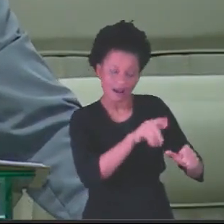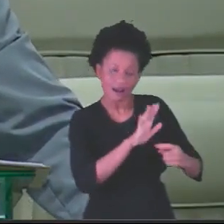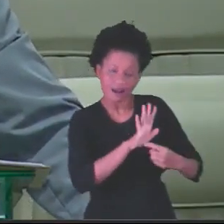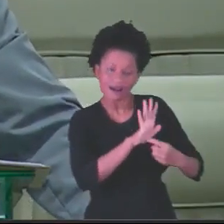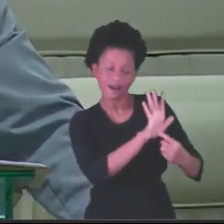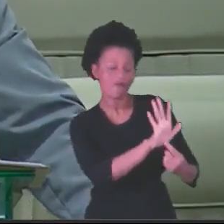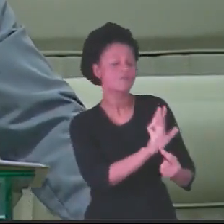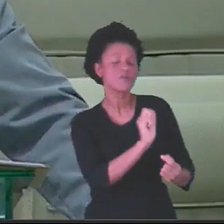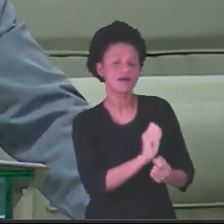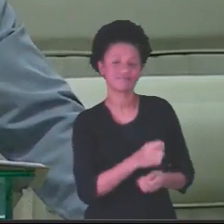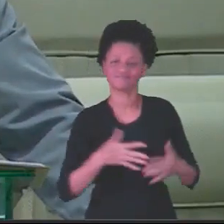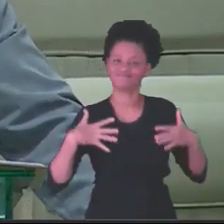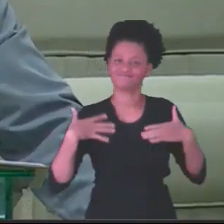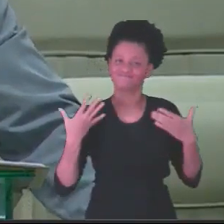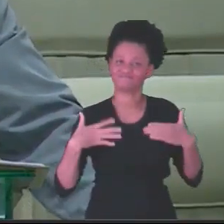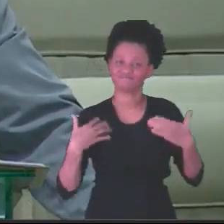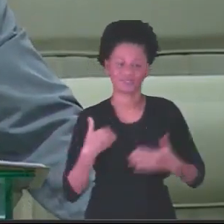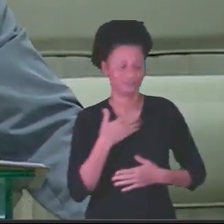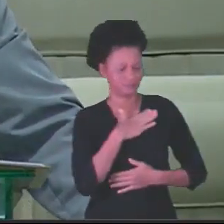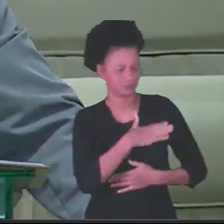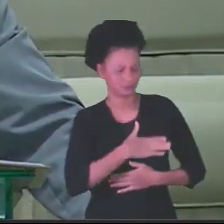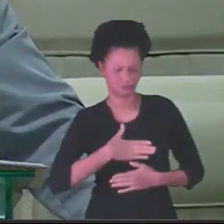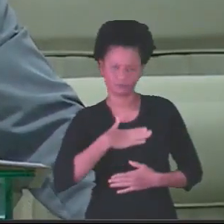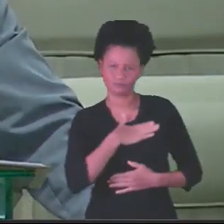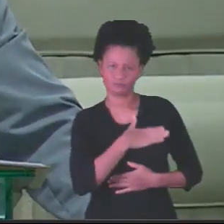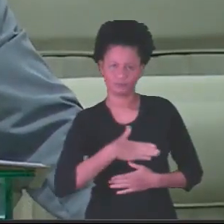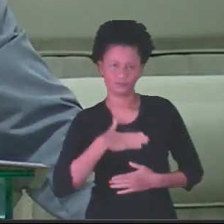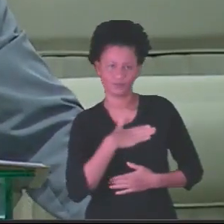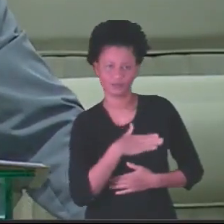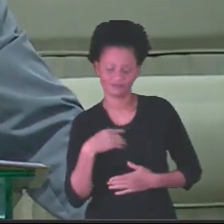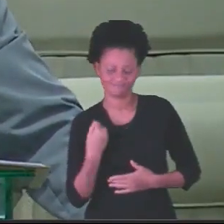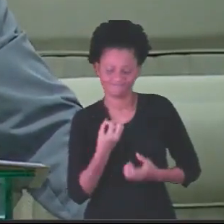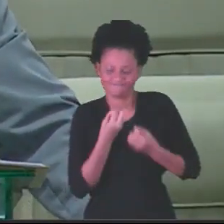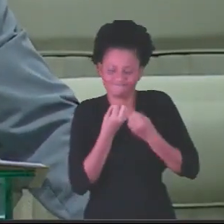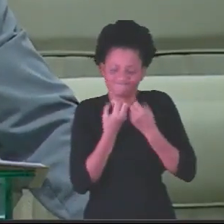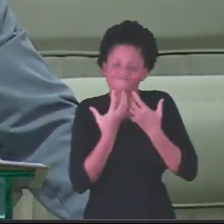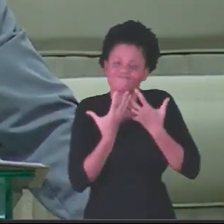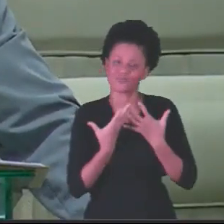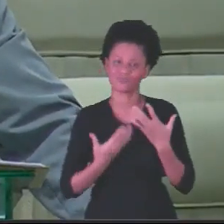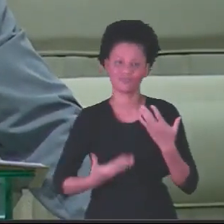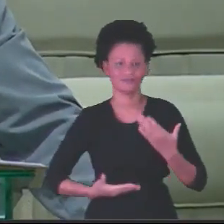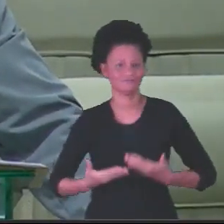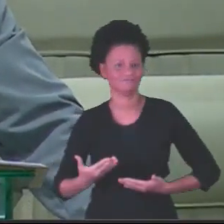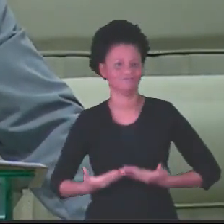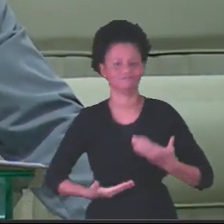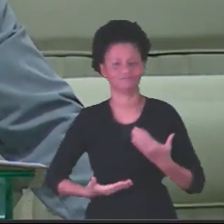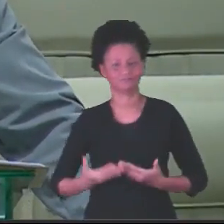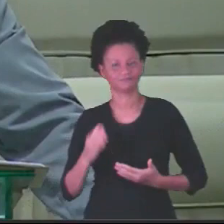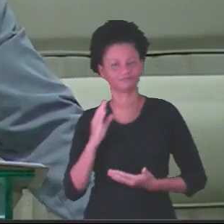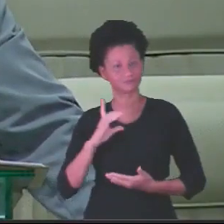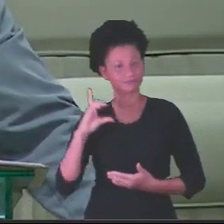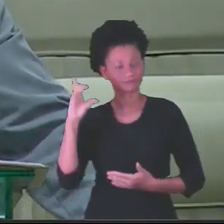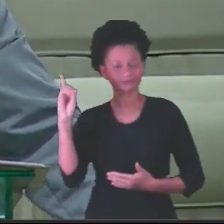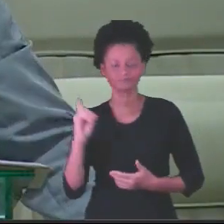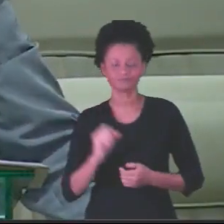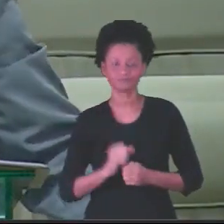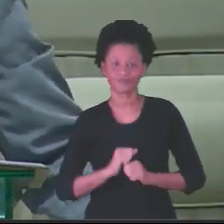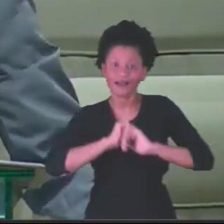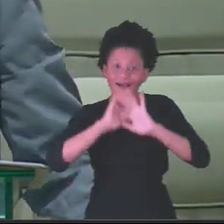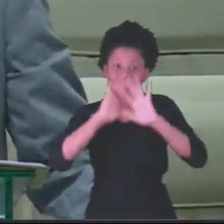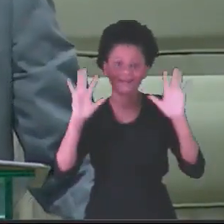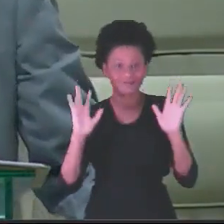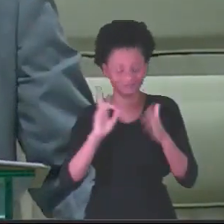e satisfação de nós servirmos a deus e é tão